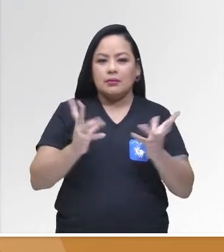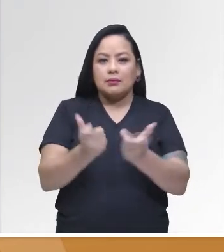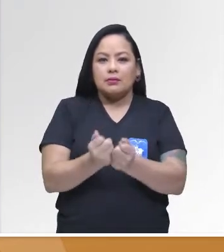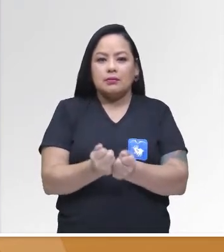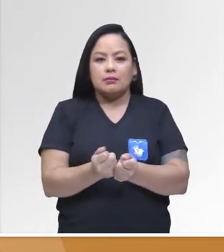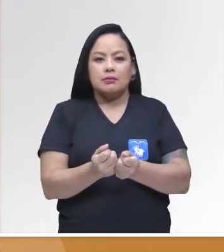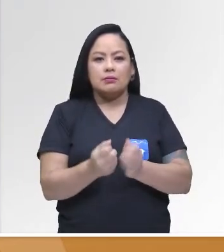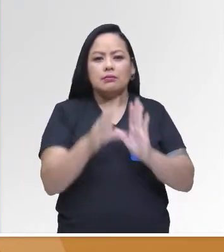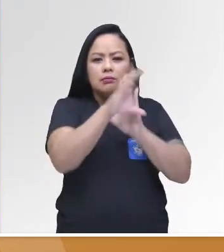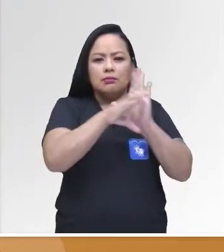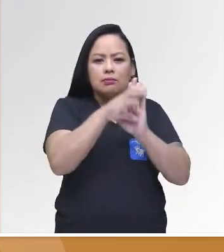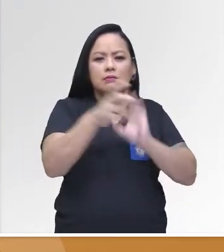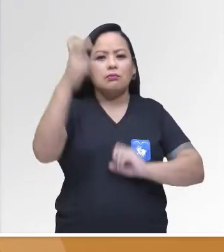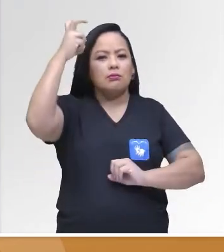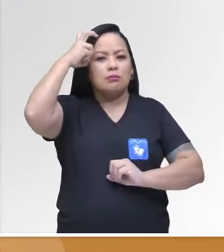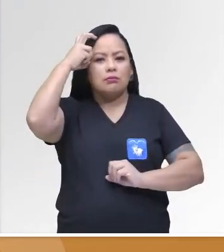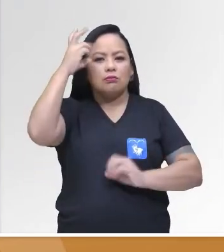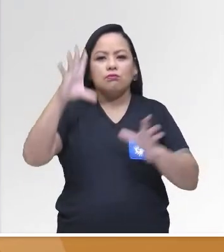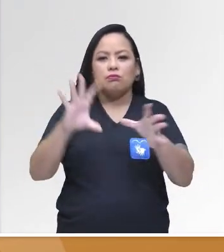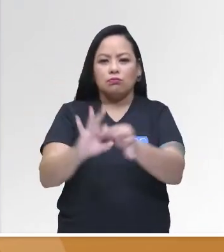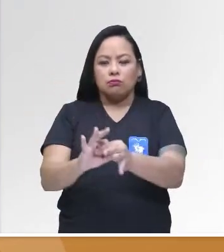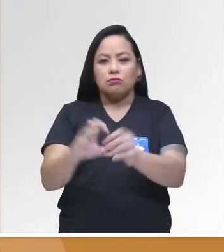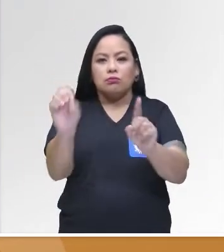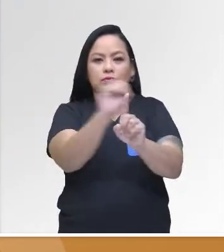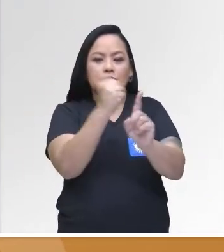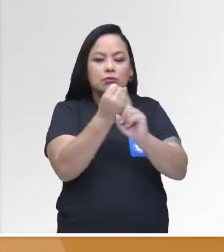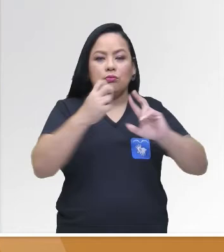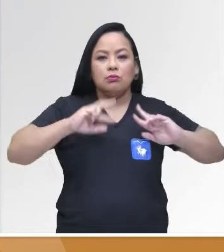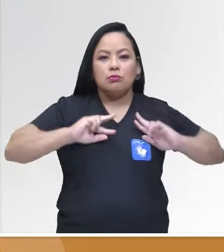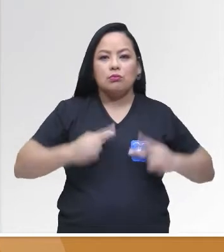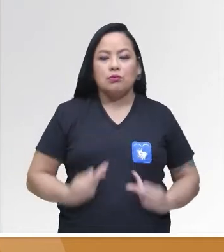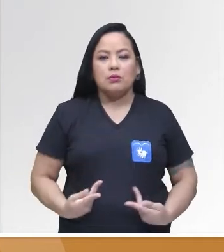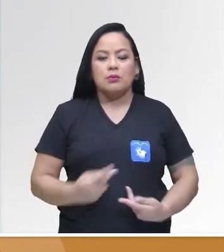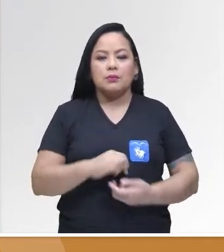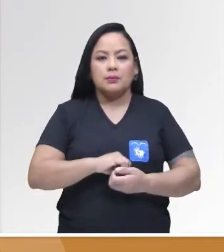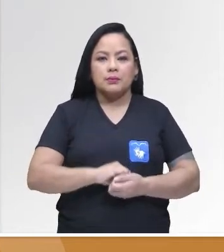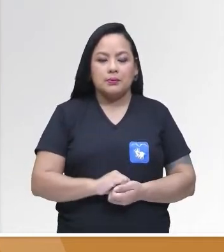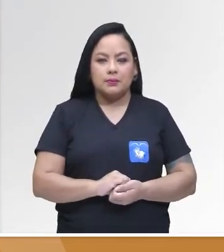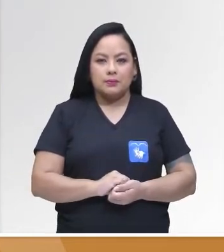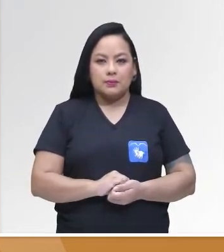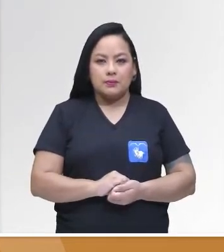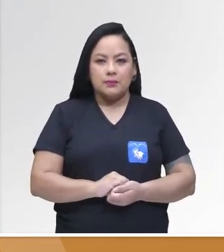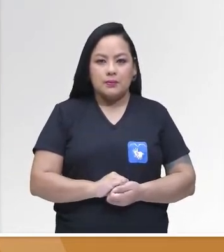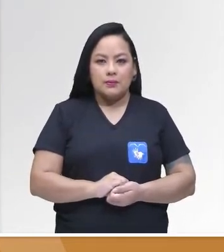Habilidade, definir cultura no contexto social humano.